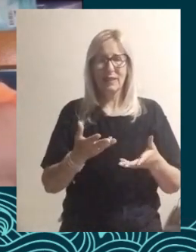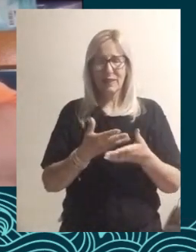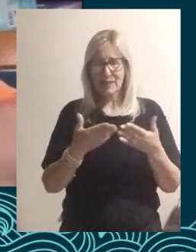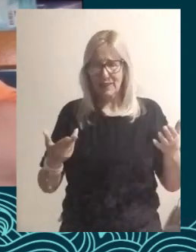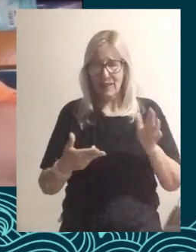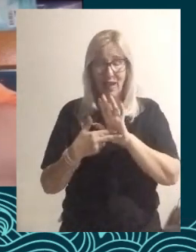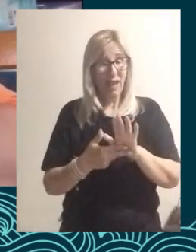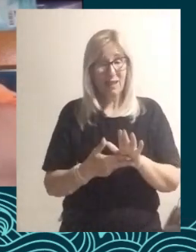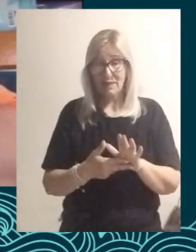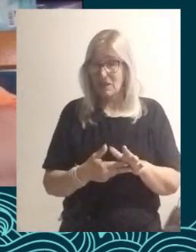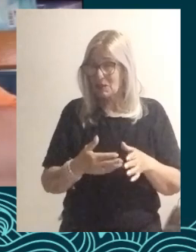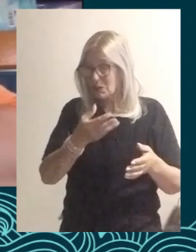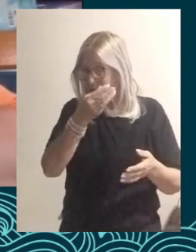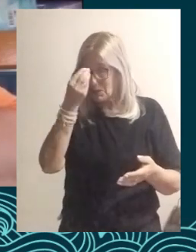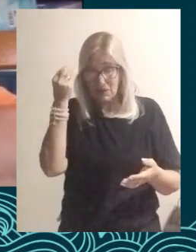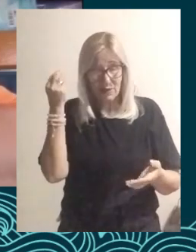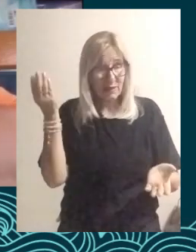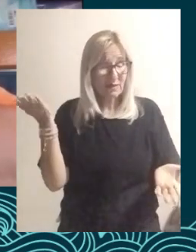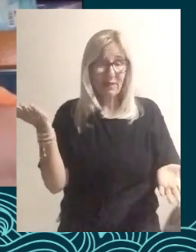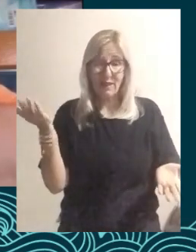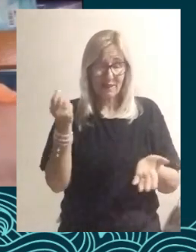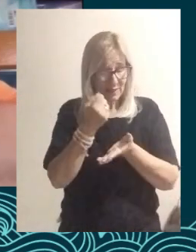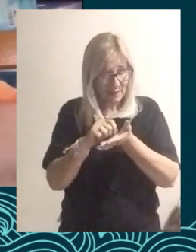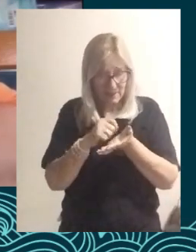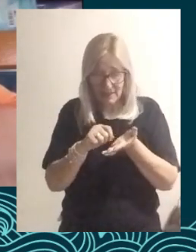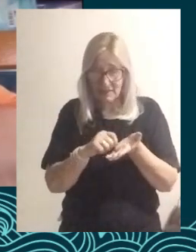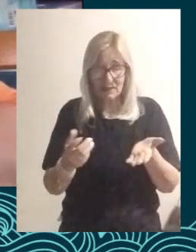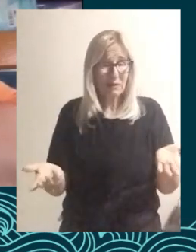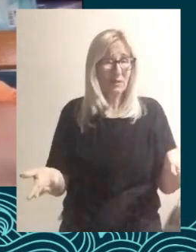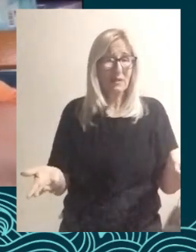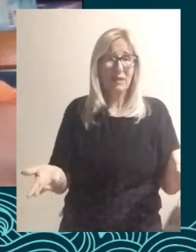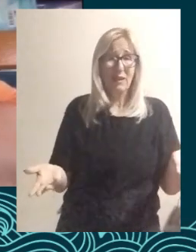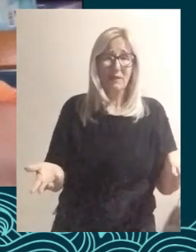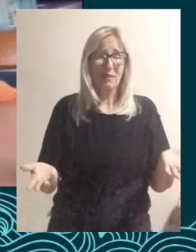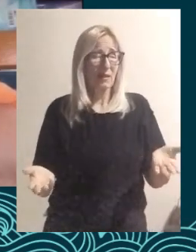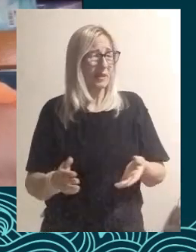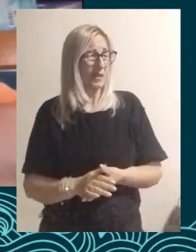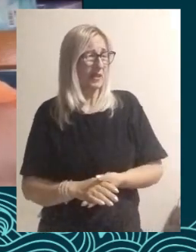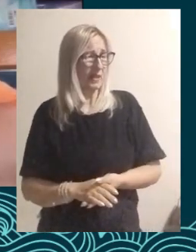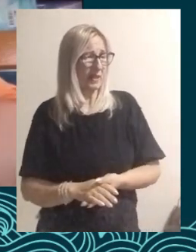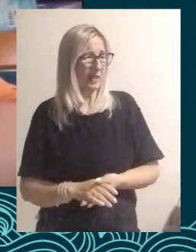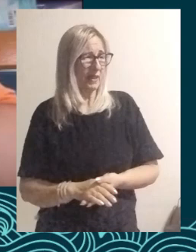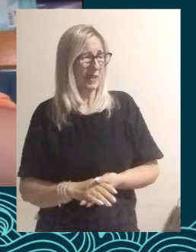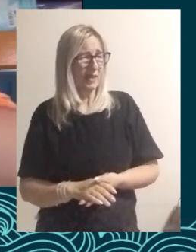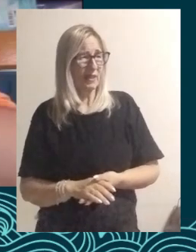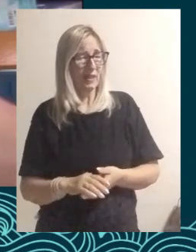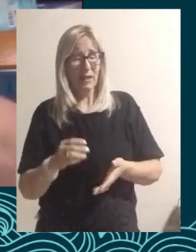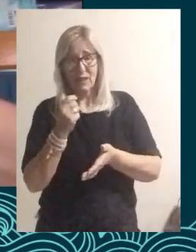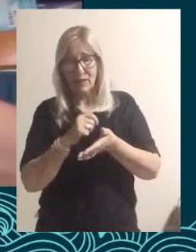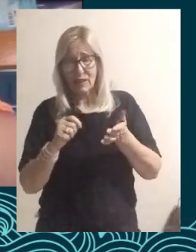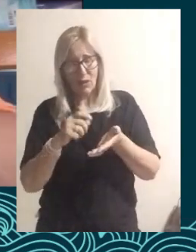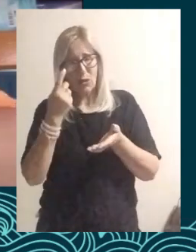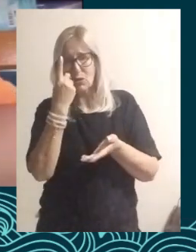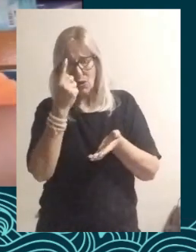diários ajudam a gente a ver aquilo que passa batido quando a gente não escreve. E não precisa ser não precisam